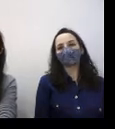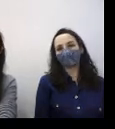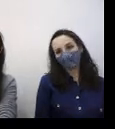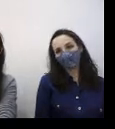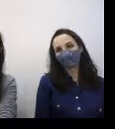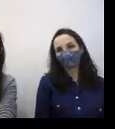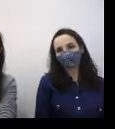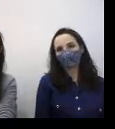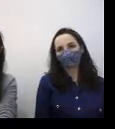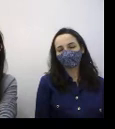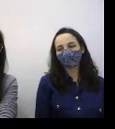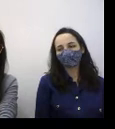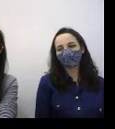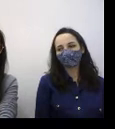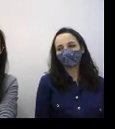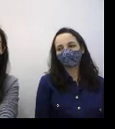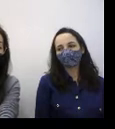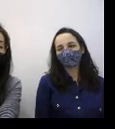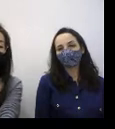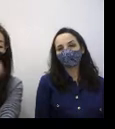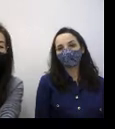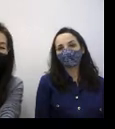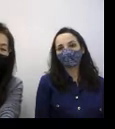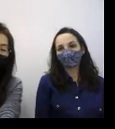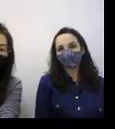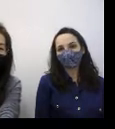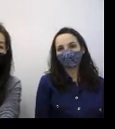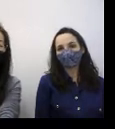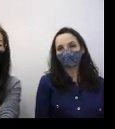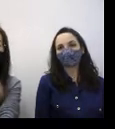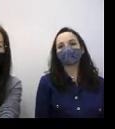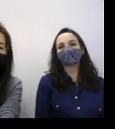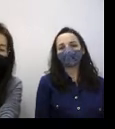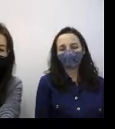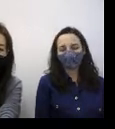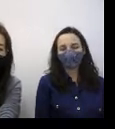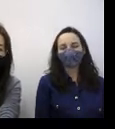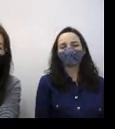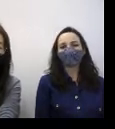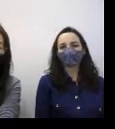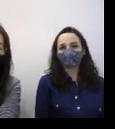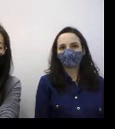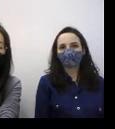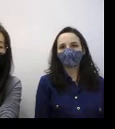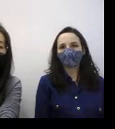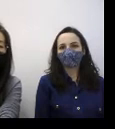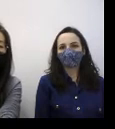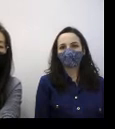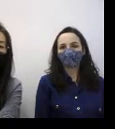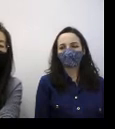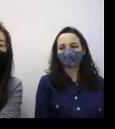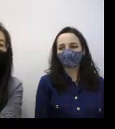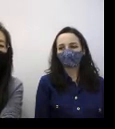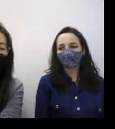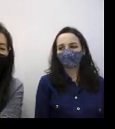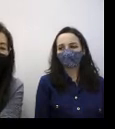que faz a gente ficar mal. Então, o organismo ele é multideterminado, o ser humano ele é multideterminado, né? Então,